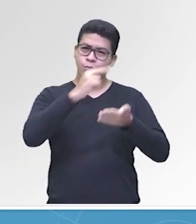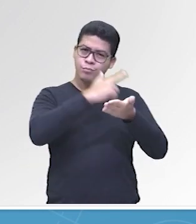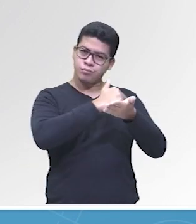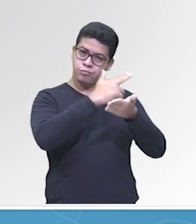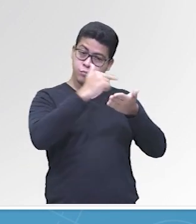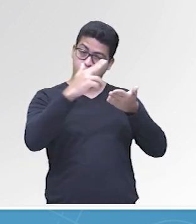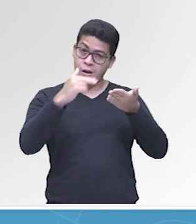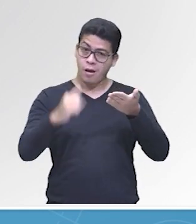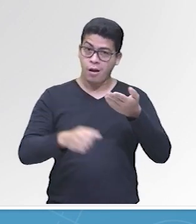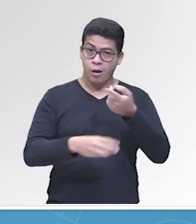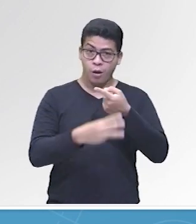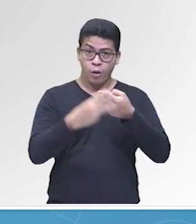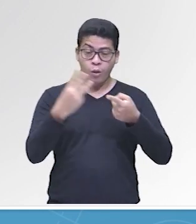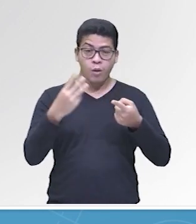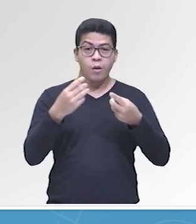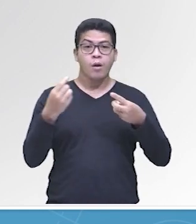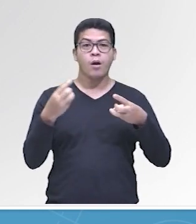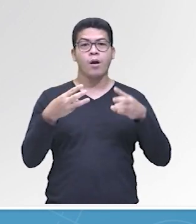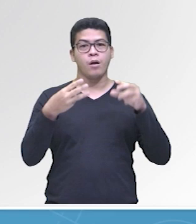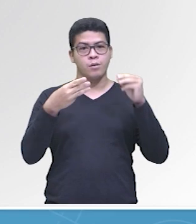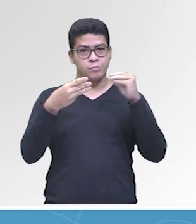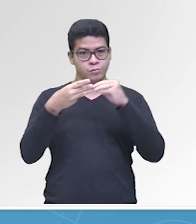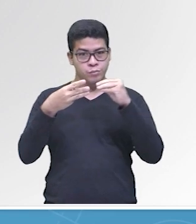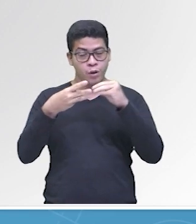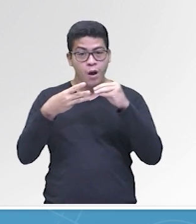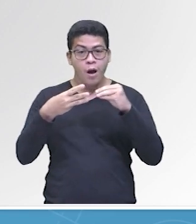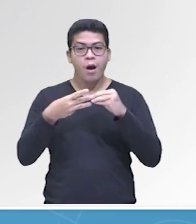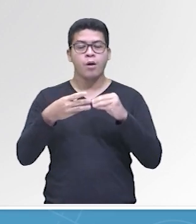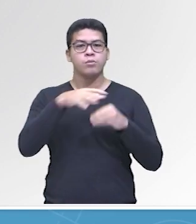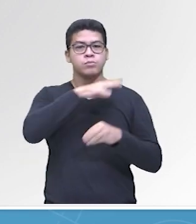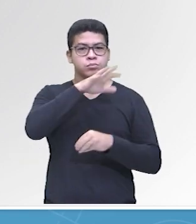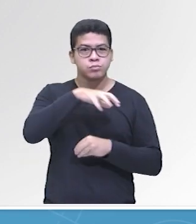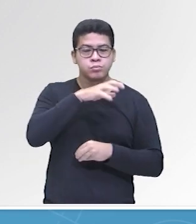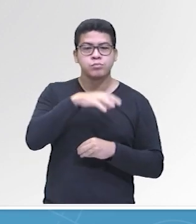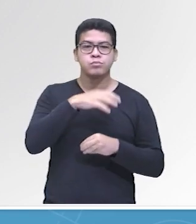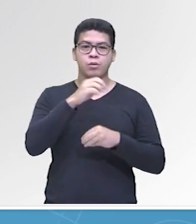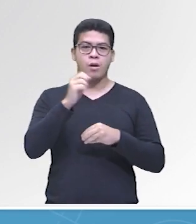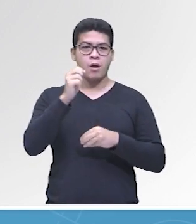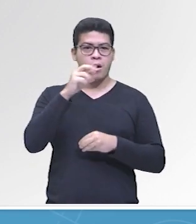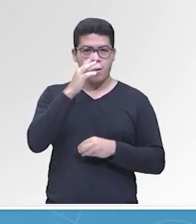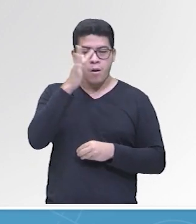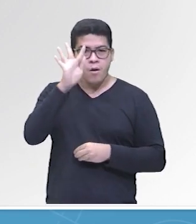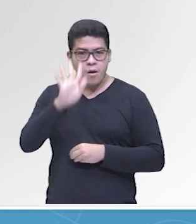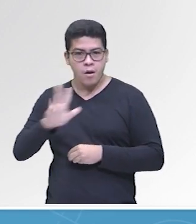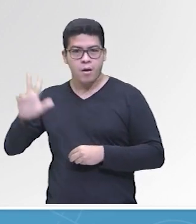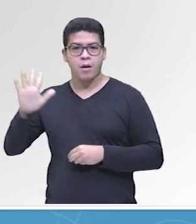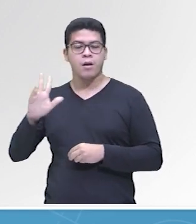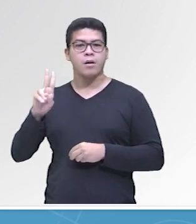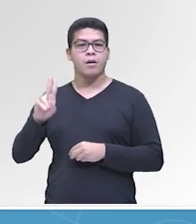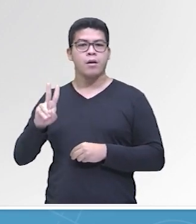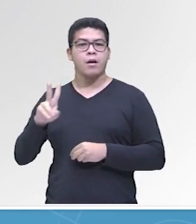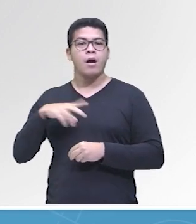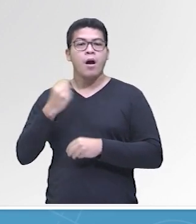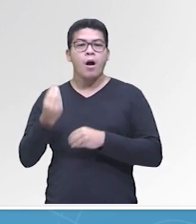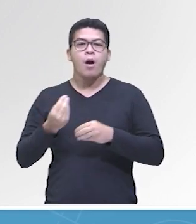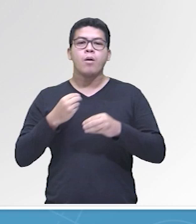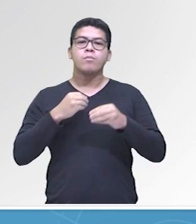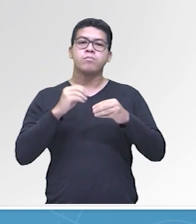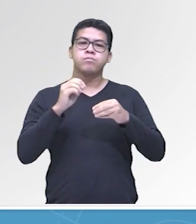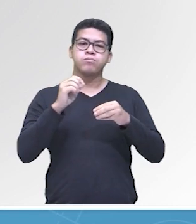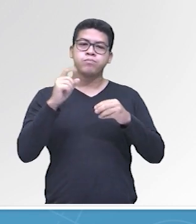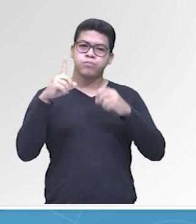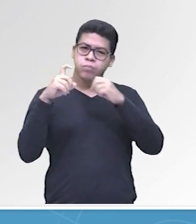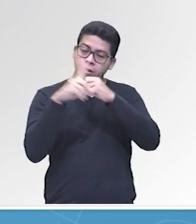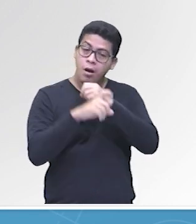3 tipos de células estudados em classe, tipo animal, vegetal e bacteriana, e identifique. Então,